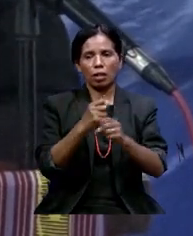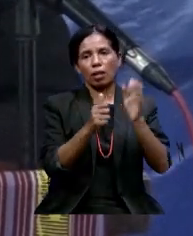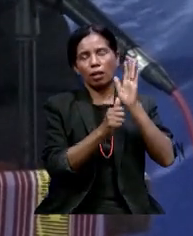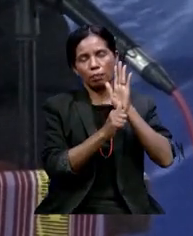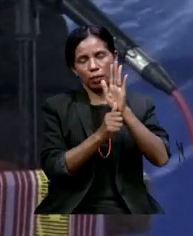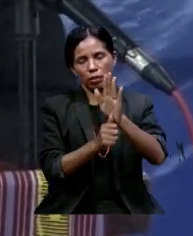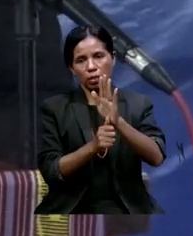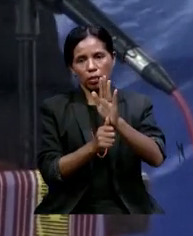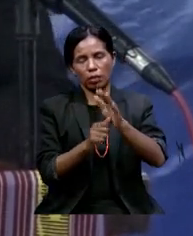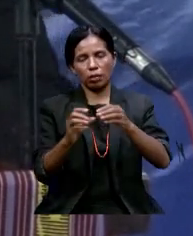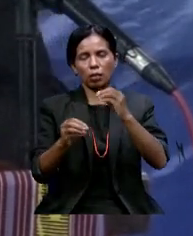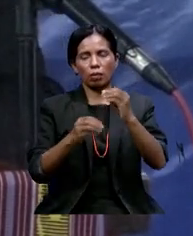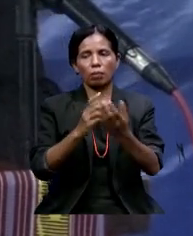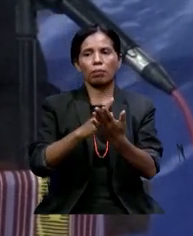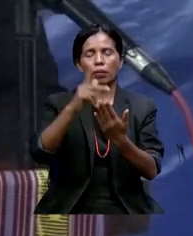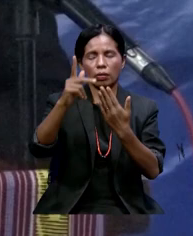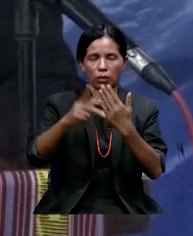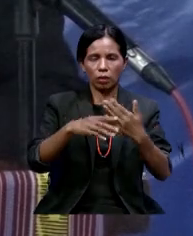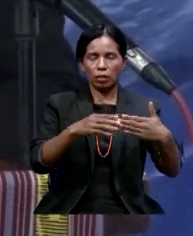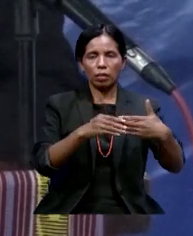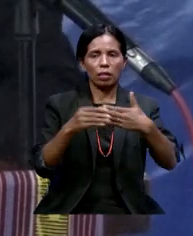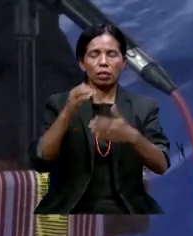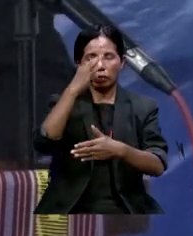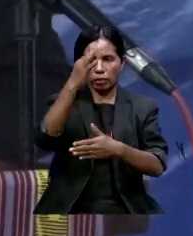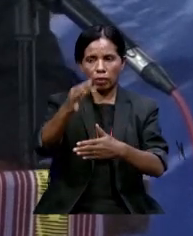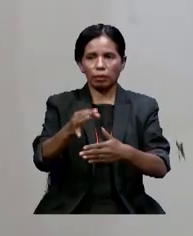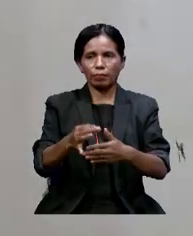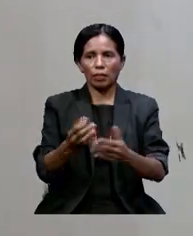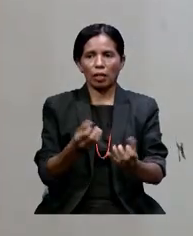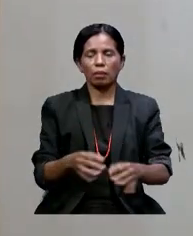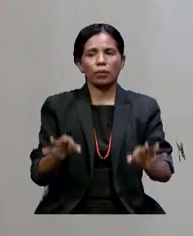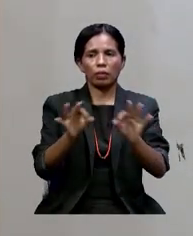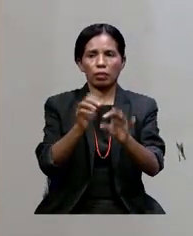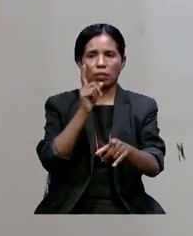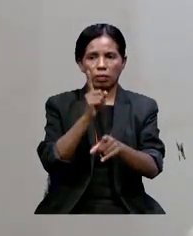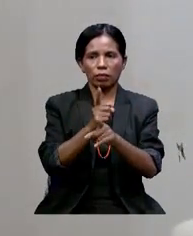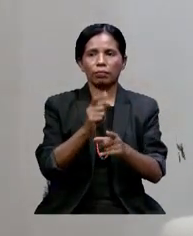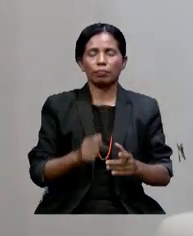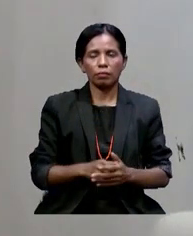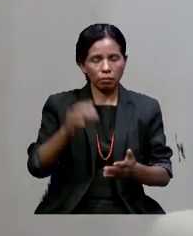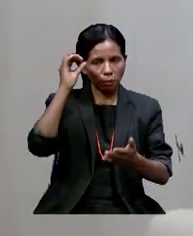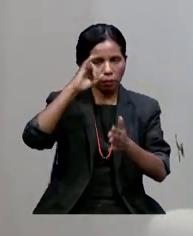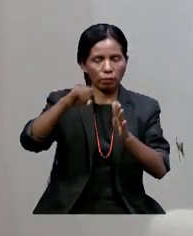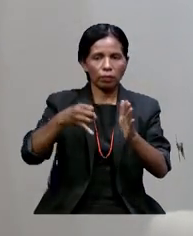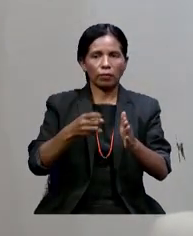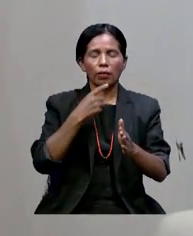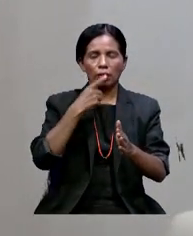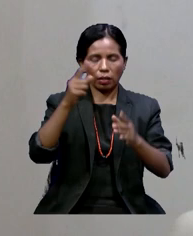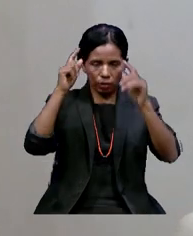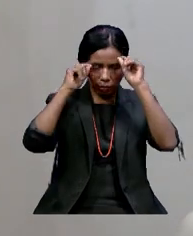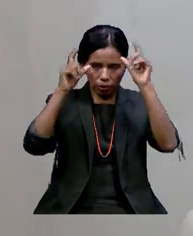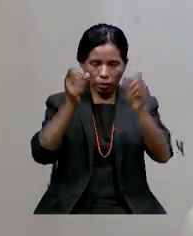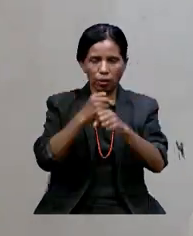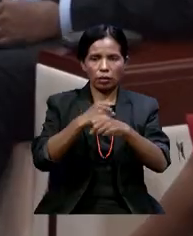apresentação e lançamento do programa Líderes ba Futuro União, e ne, ne bem que importante teves. Secretário-Geral ASEAN hateten Timor-Leste